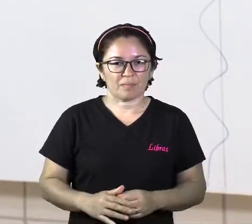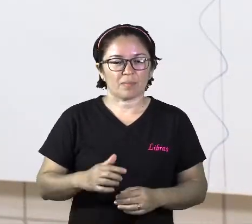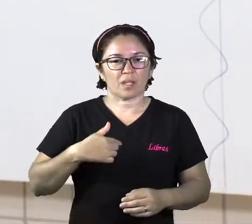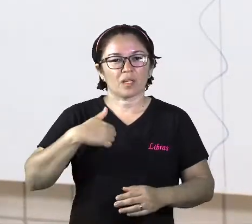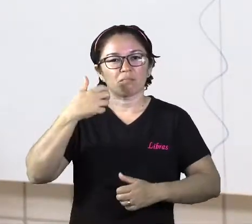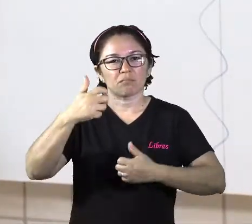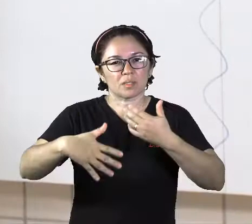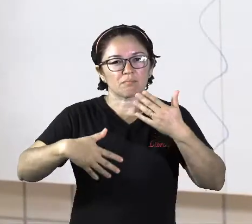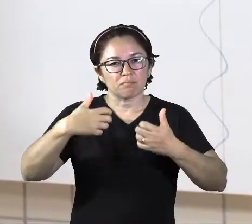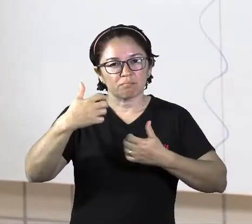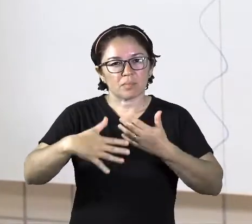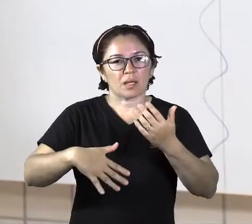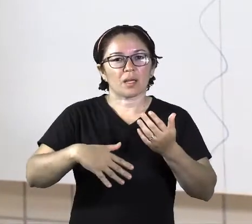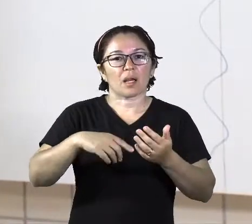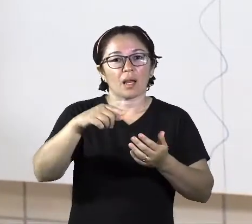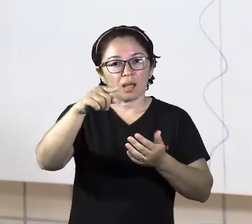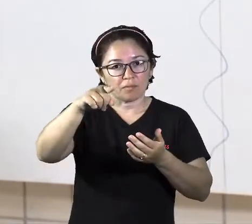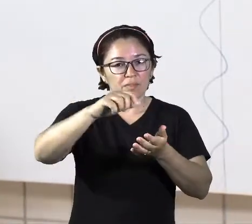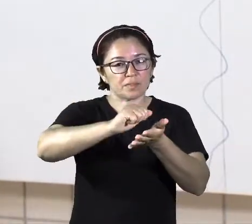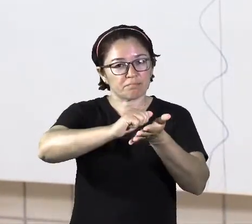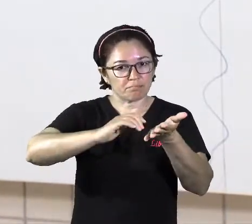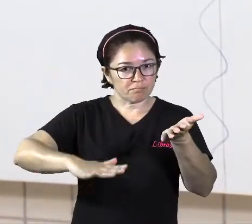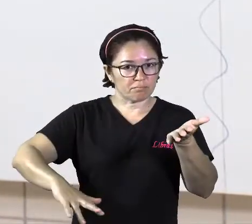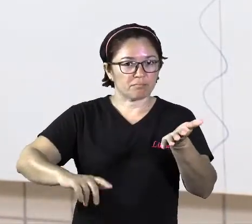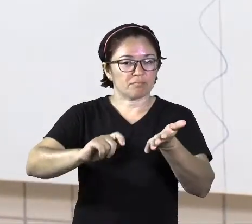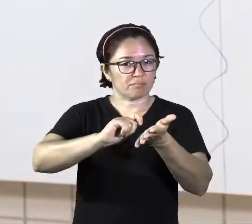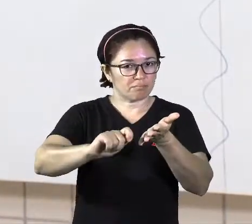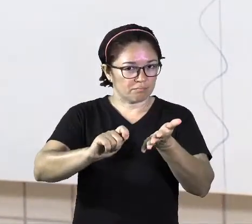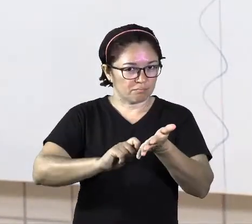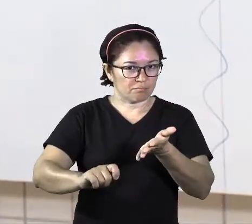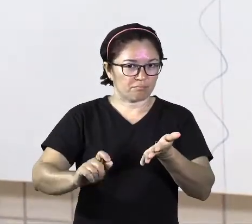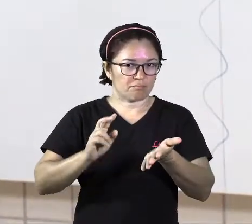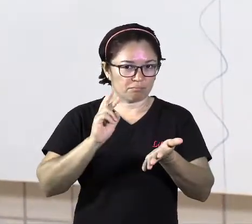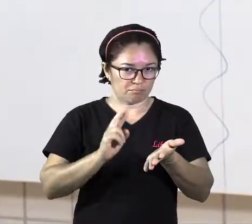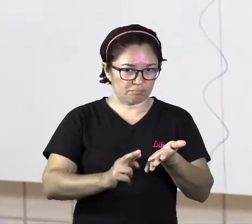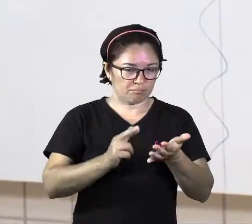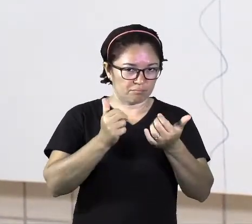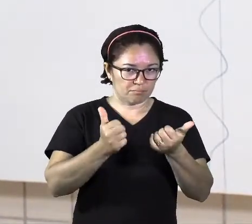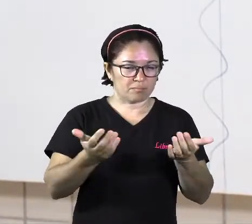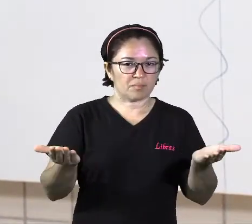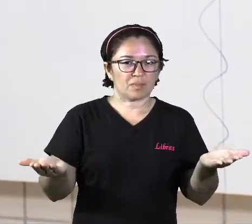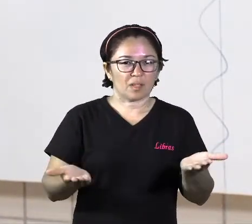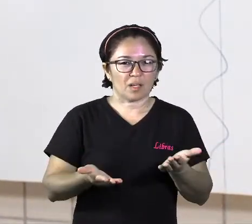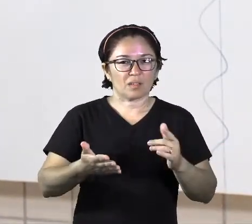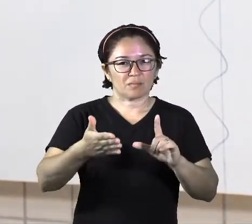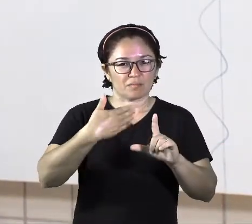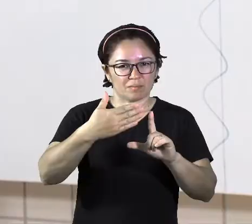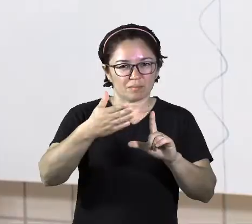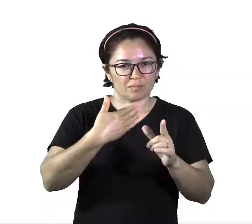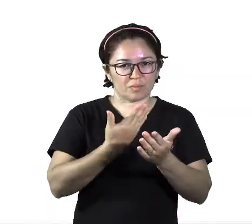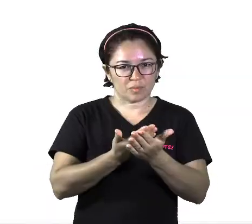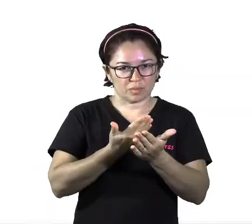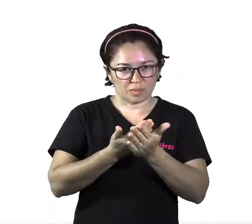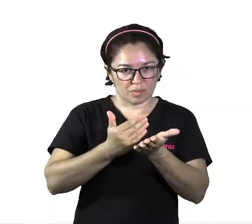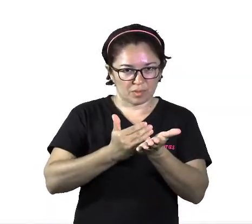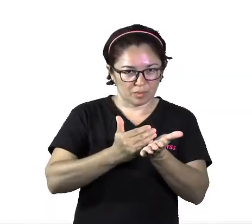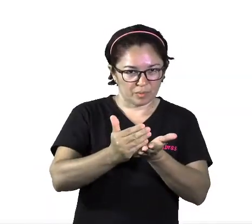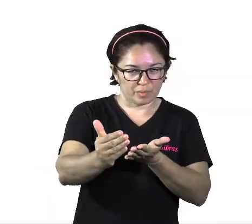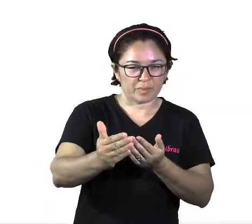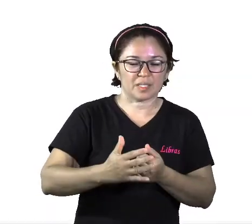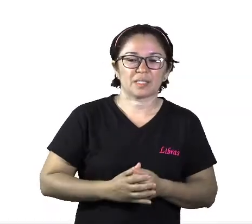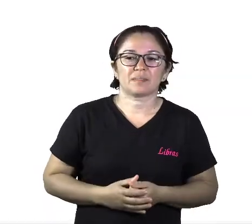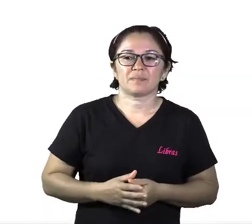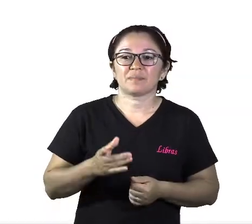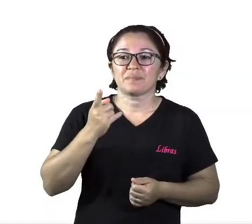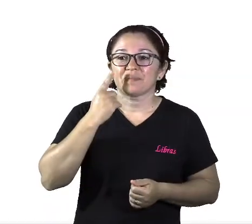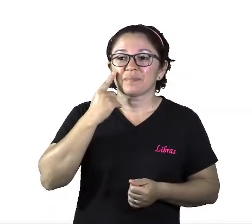respondendo, tá bom? Então vamos lá começar a nossa teleaula. Na tela, por favor. Nós temos aqui